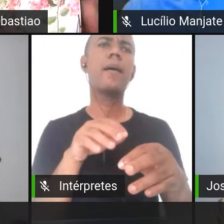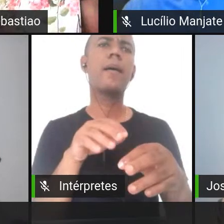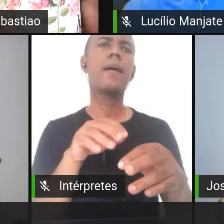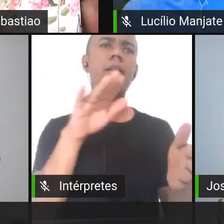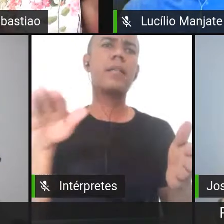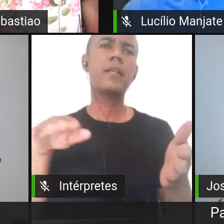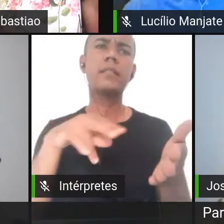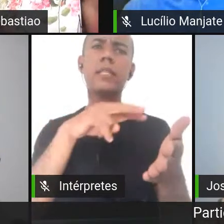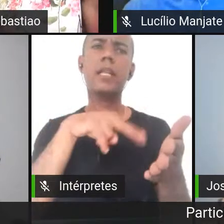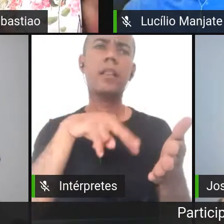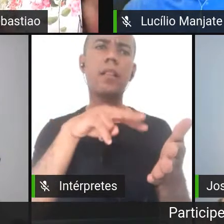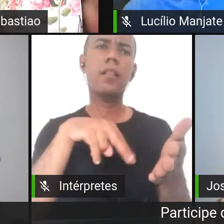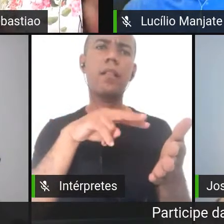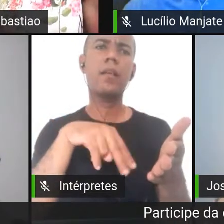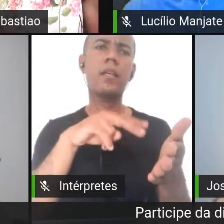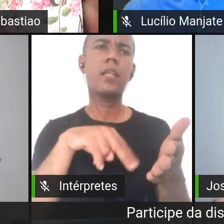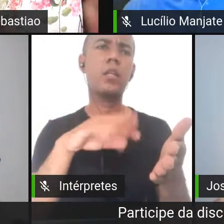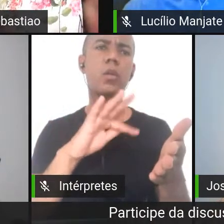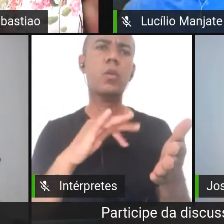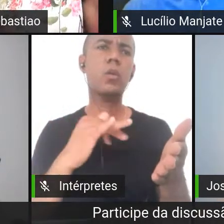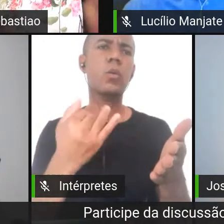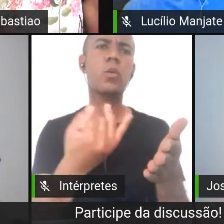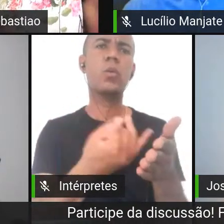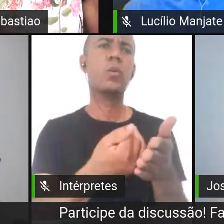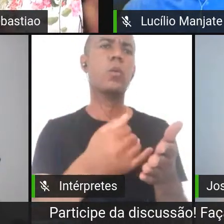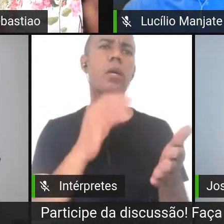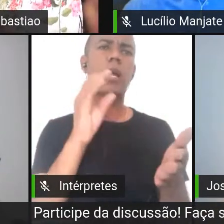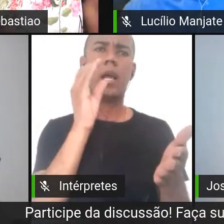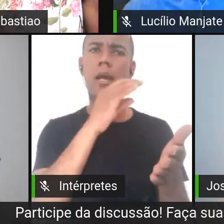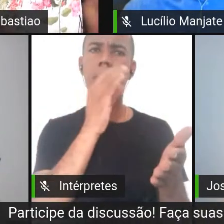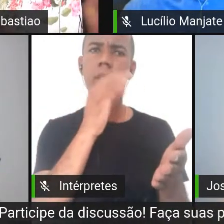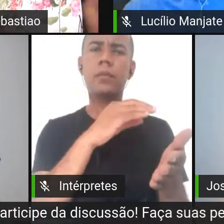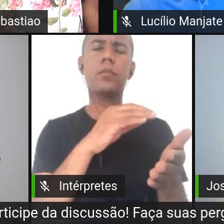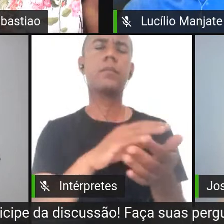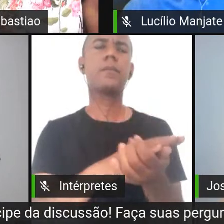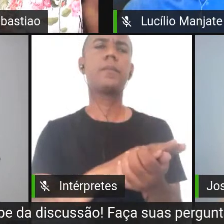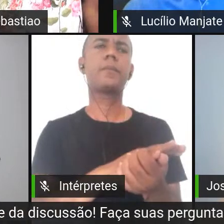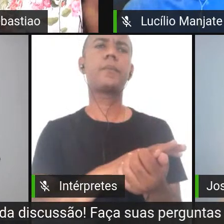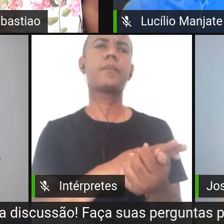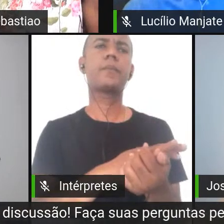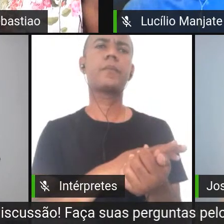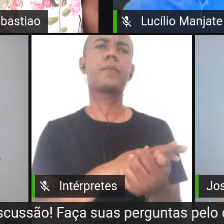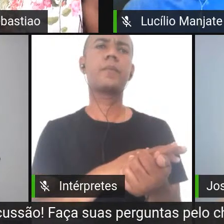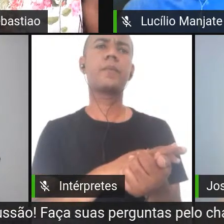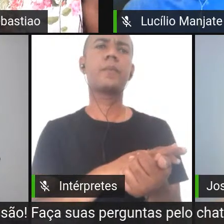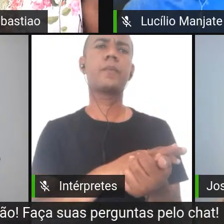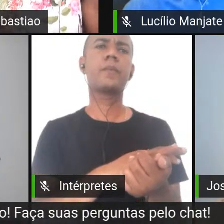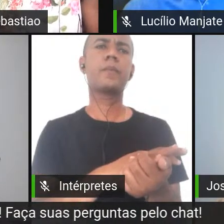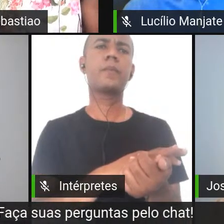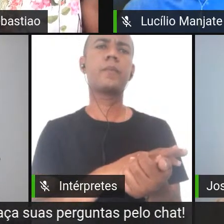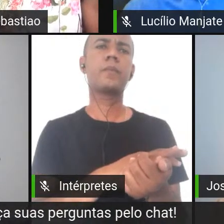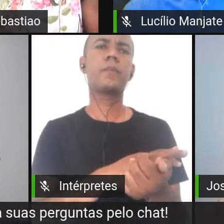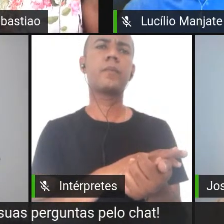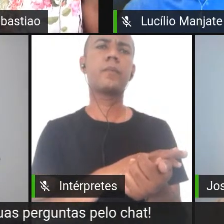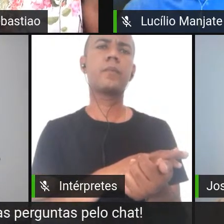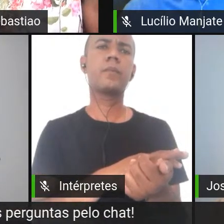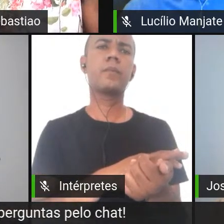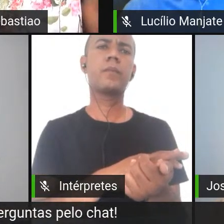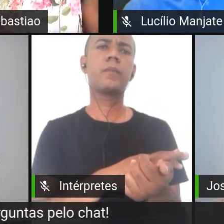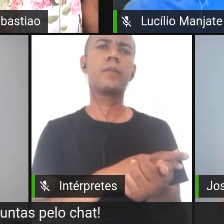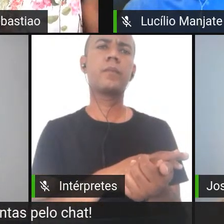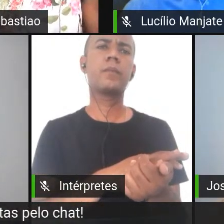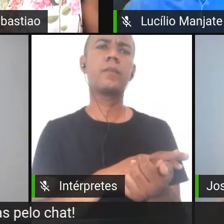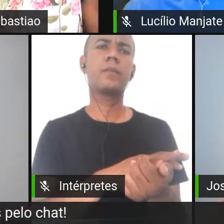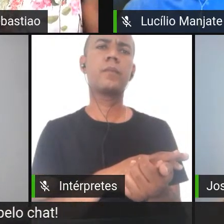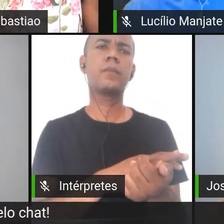lhes aparecer. Não sei se respondi a pergunta. Osvaldo, consegue me ouvir? Está aí? Qual